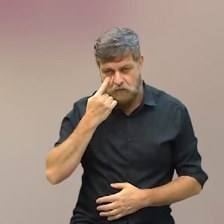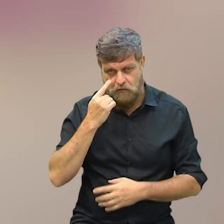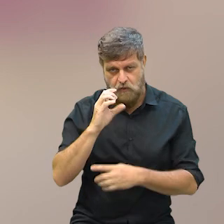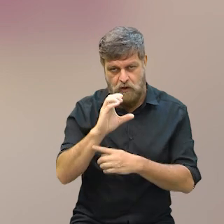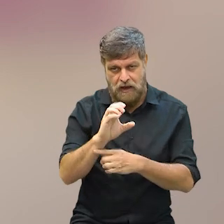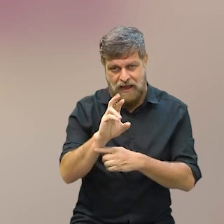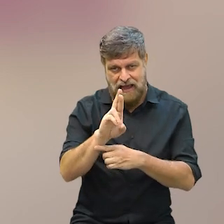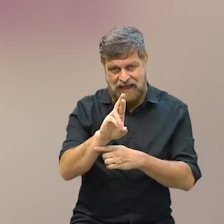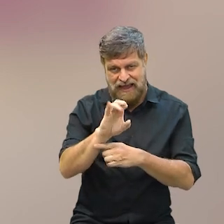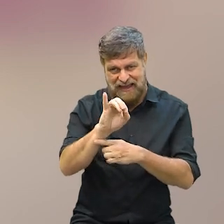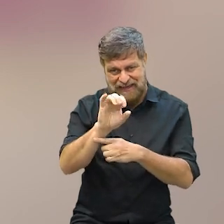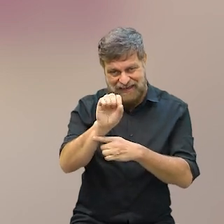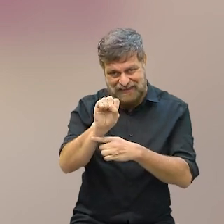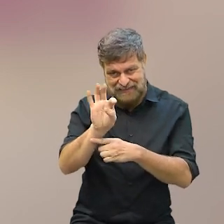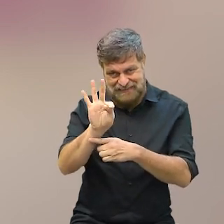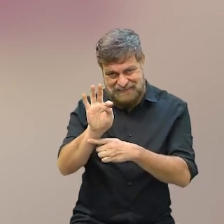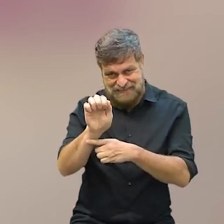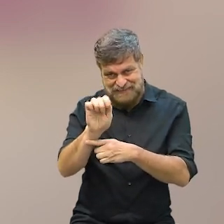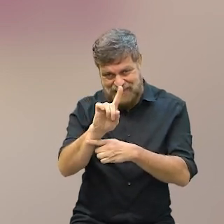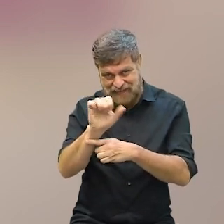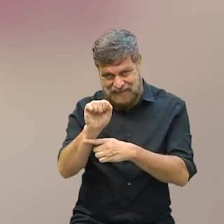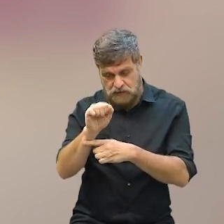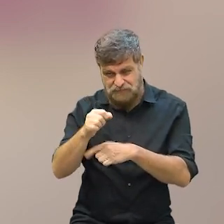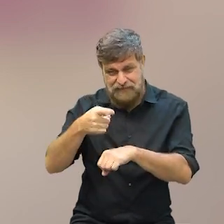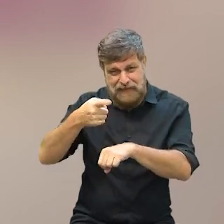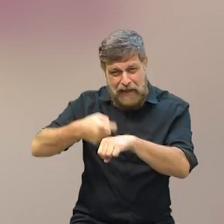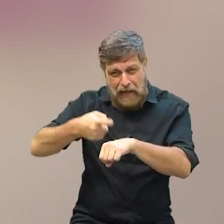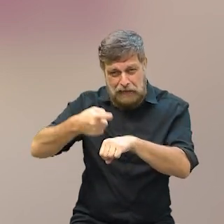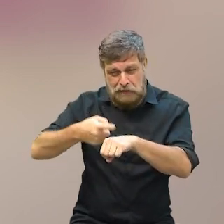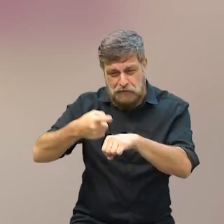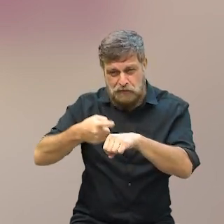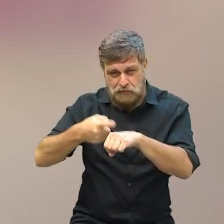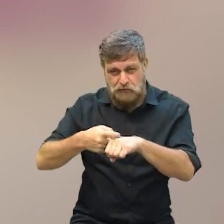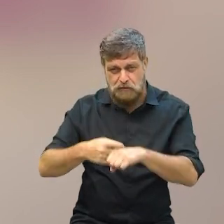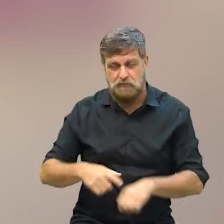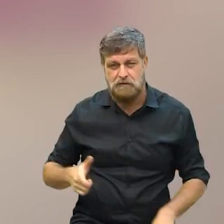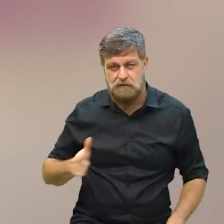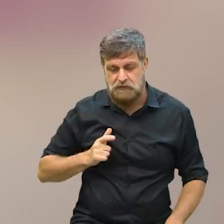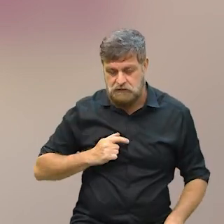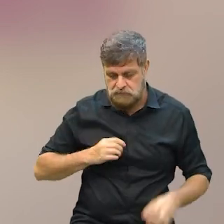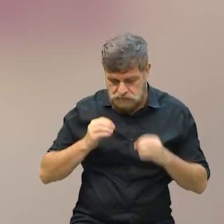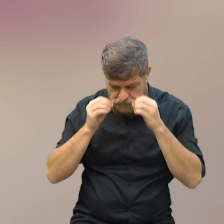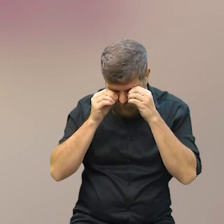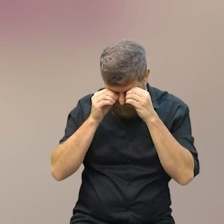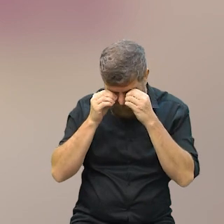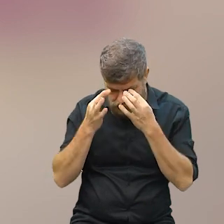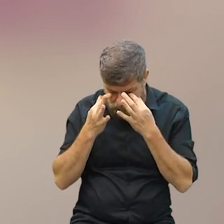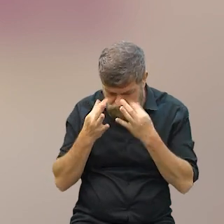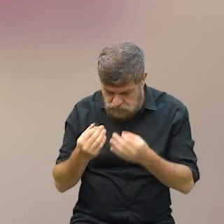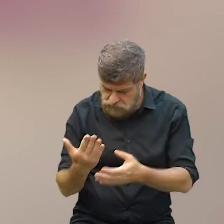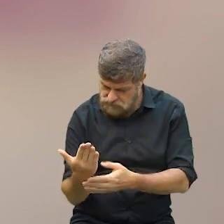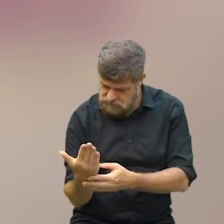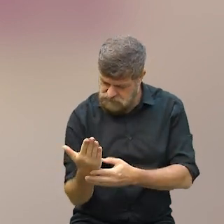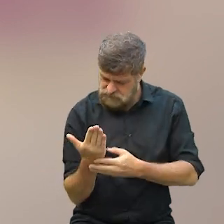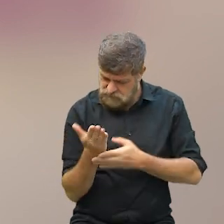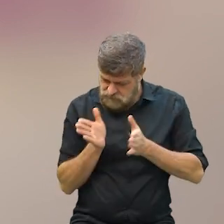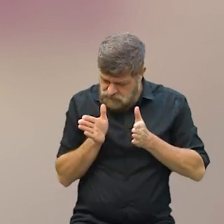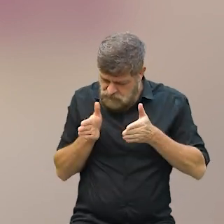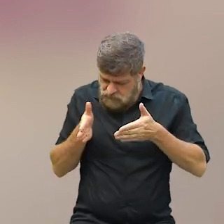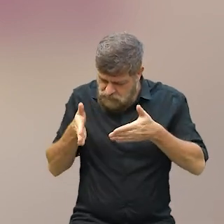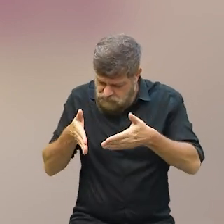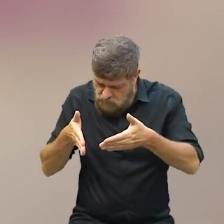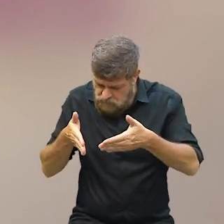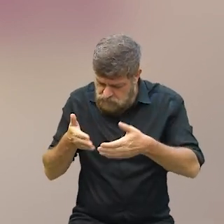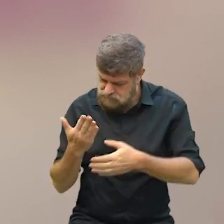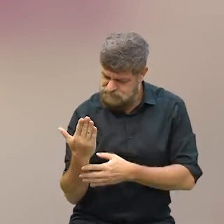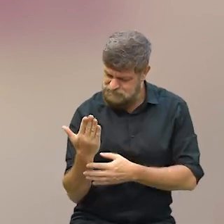endurecimento do cristalino e uma perda da força, né, do músculo ciliar, que faz a acomodação e foca a imagem